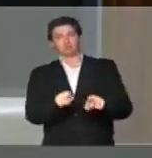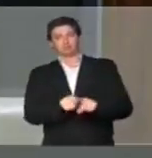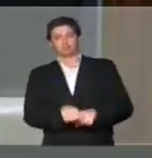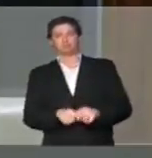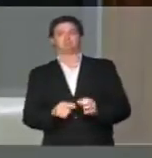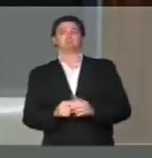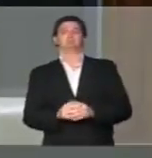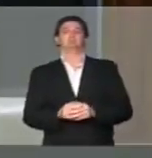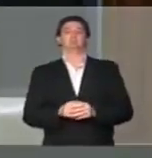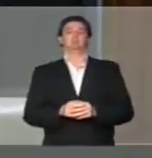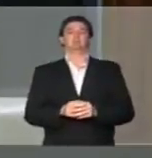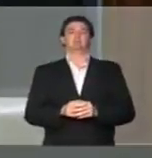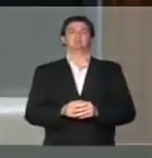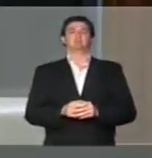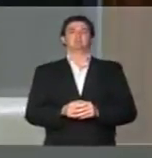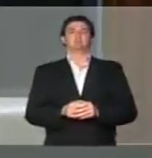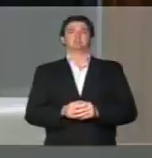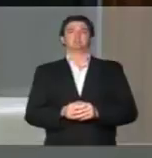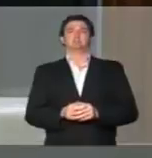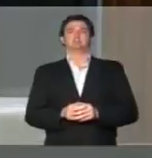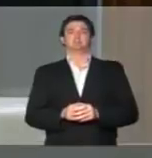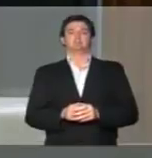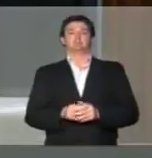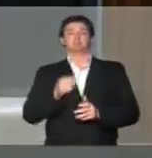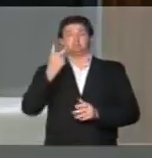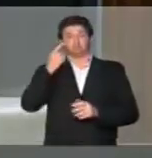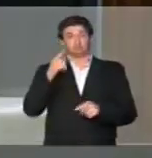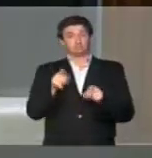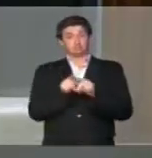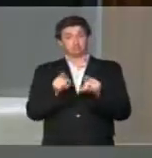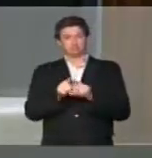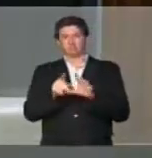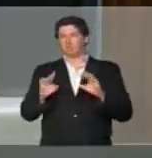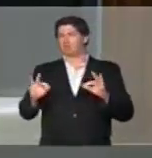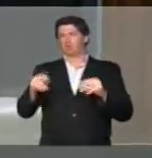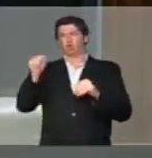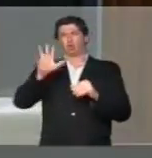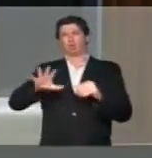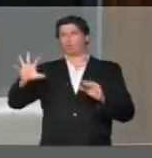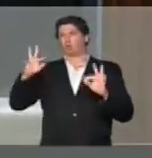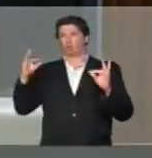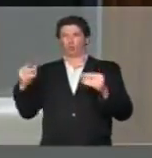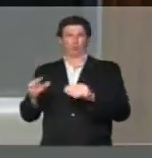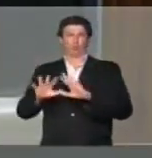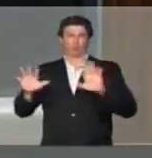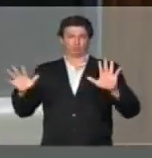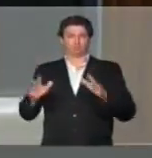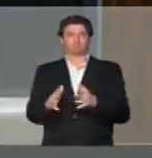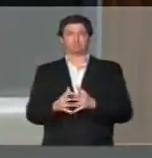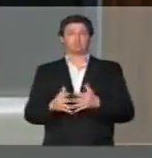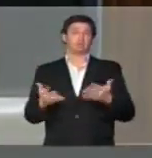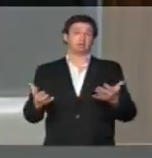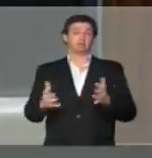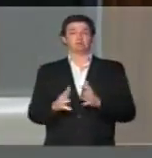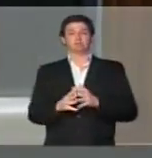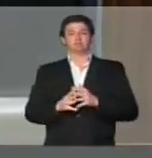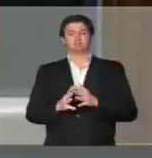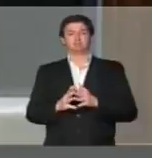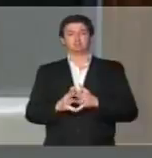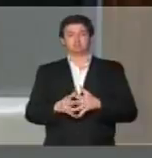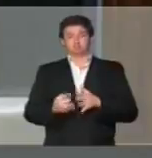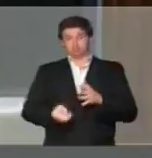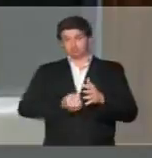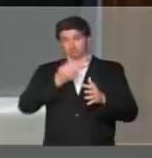do nosso Heráclio Fortes, o Ceará, aliás, todo o Nordeste. E